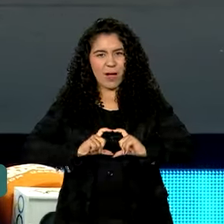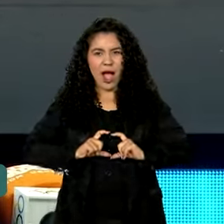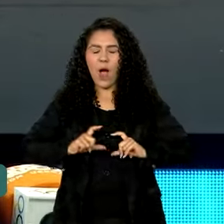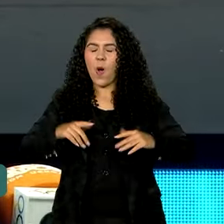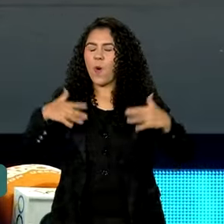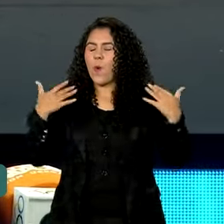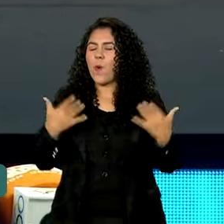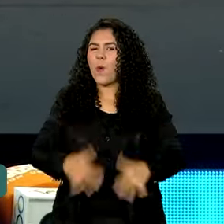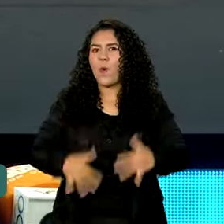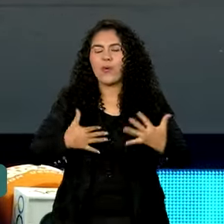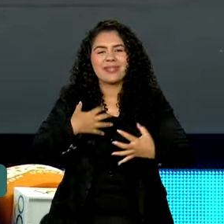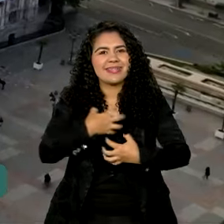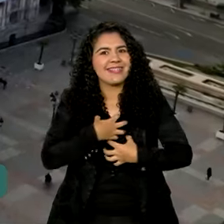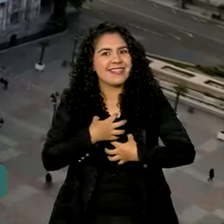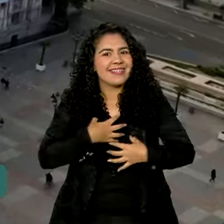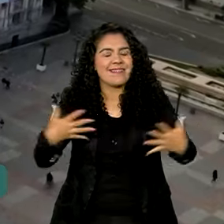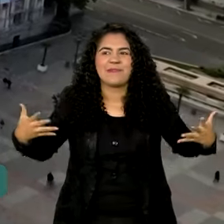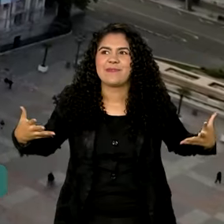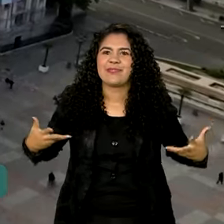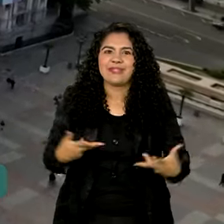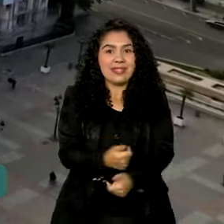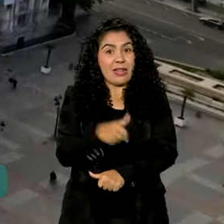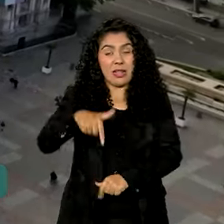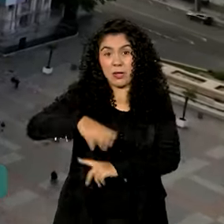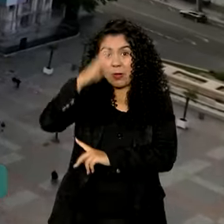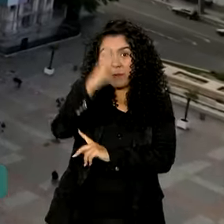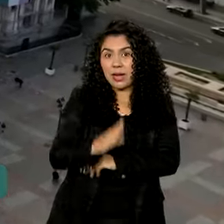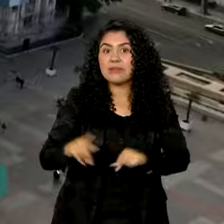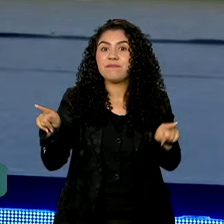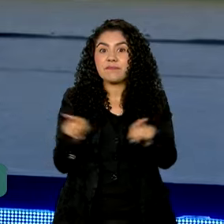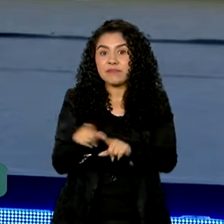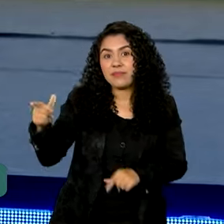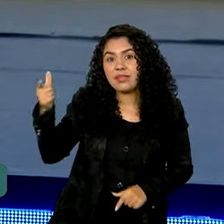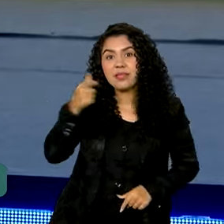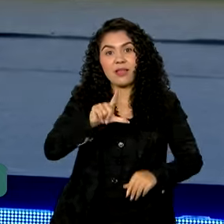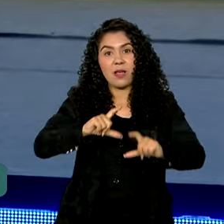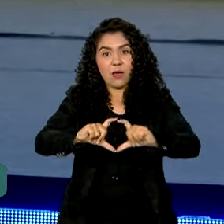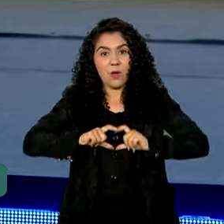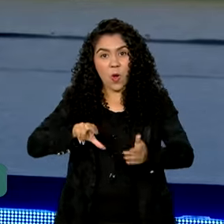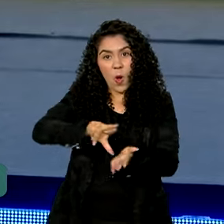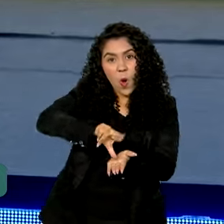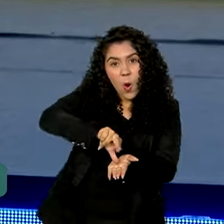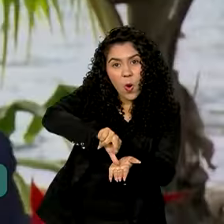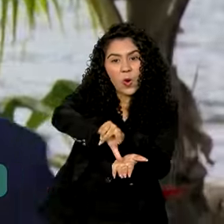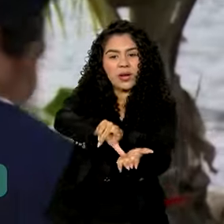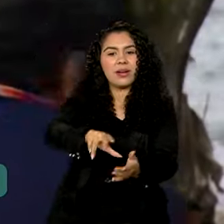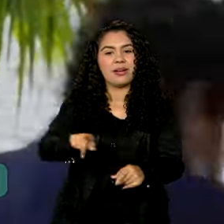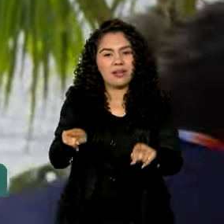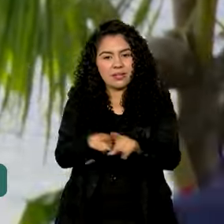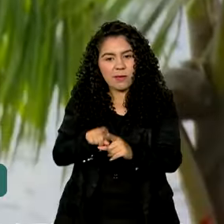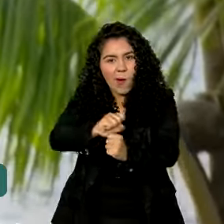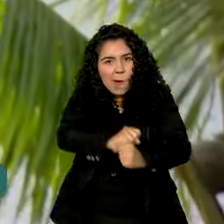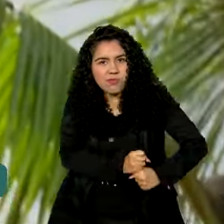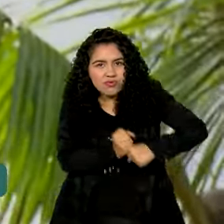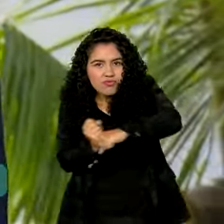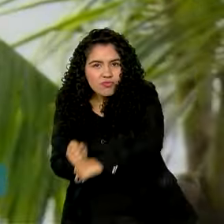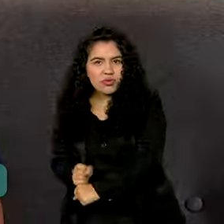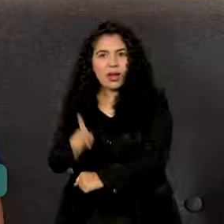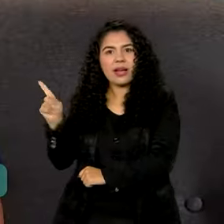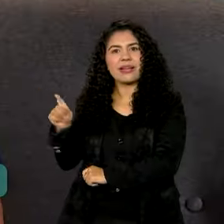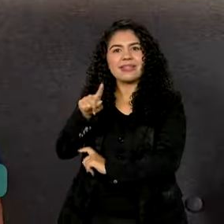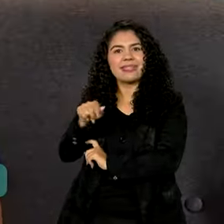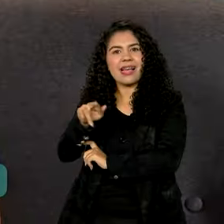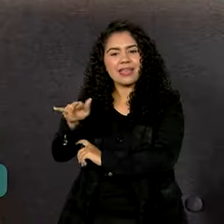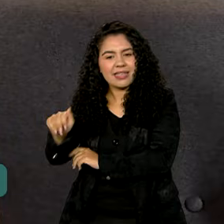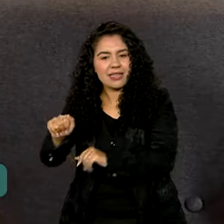Foi uma sensação incrível. O Brasil ainda conquistou medalhas na canoagem com Isaquias Queiroz, no surf com Gabriel Medina,